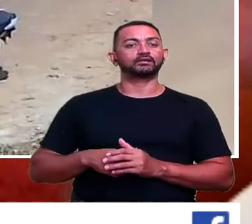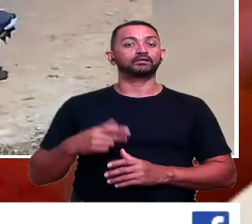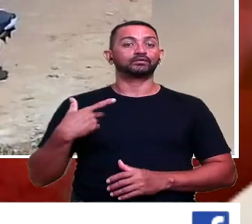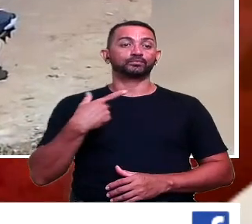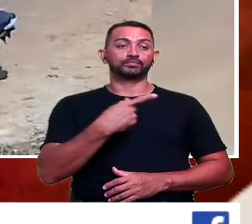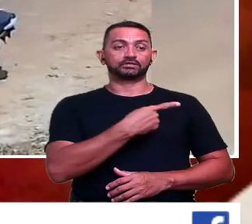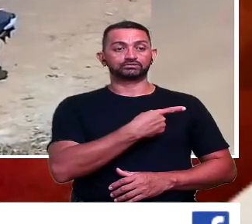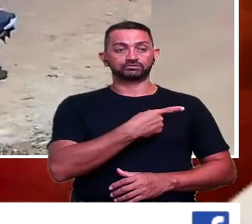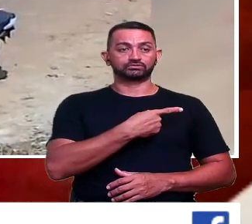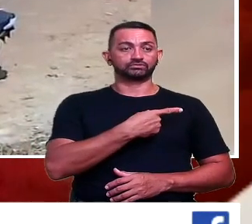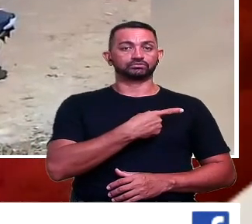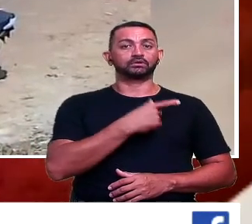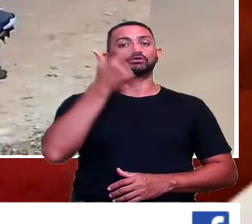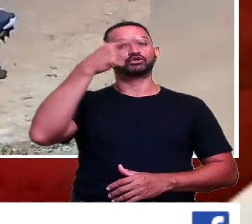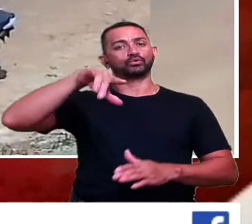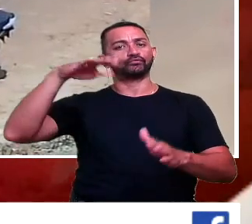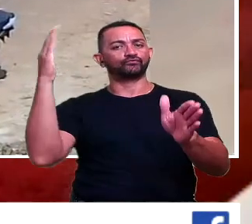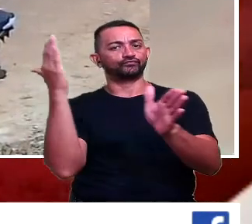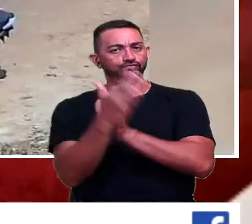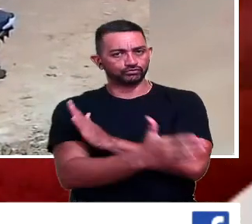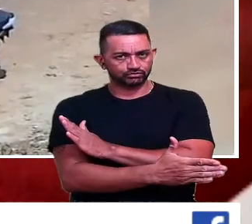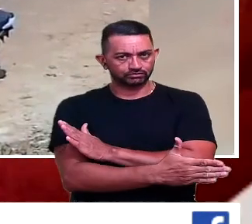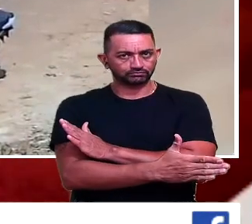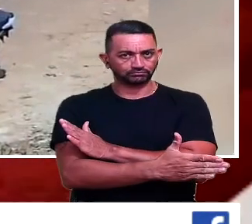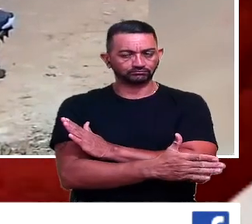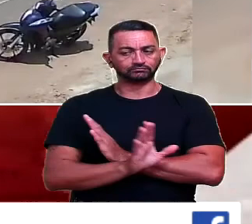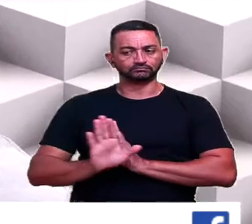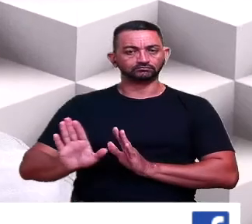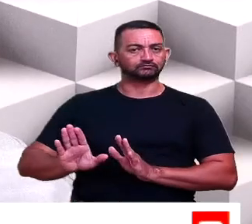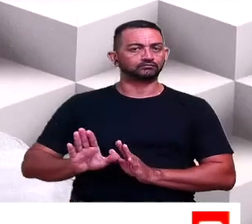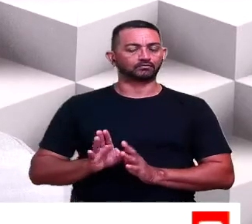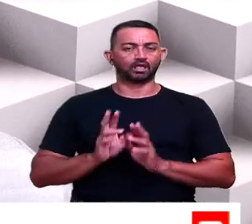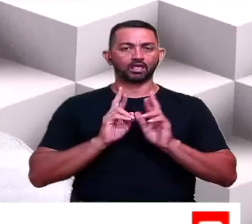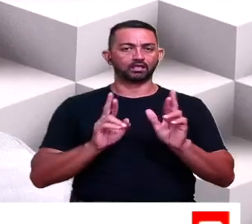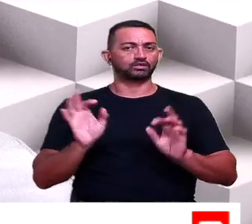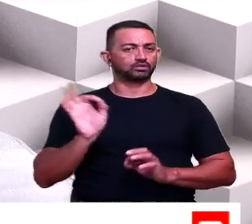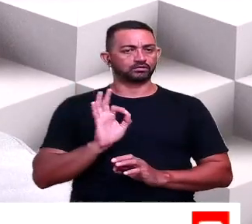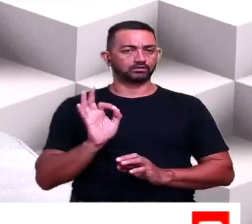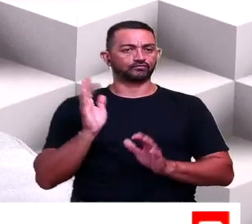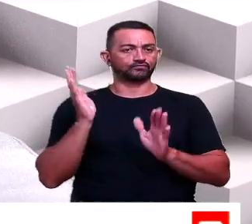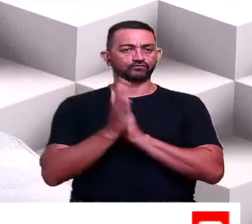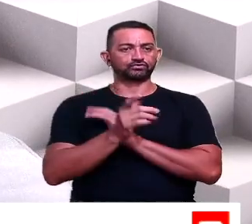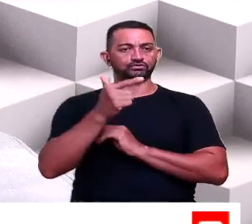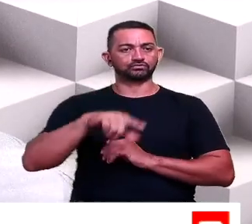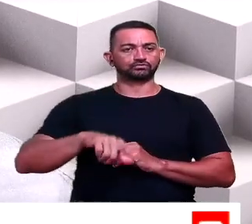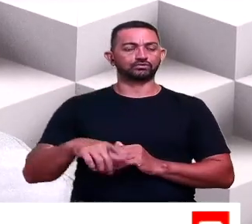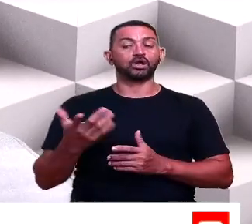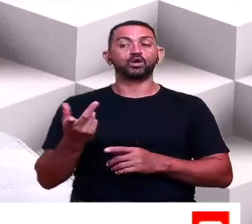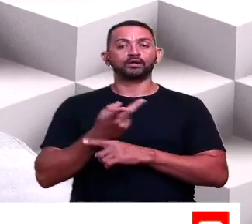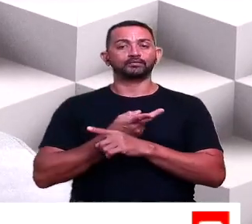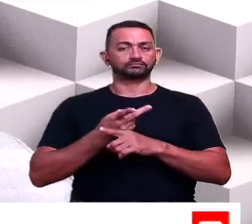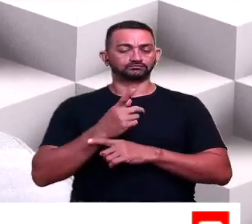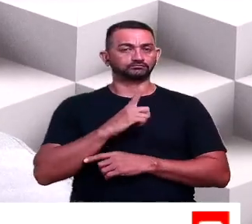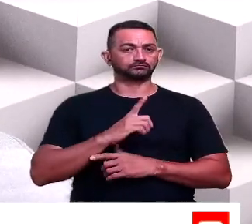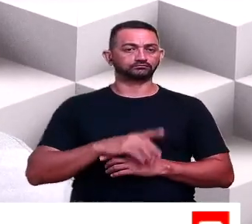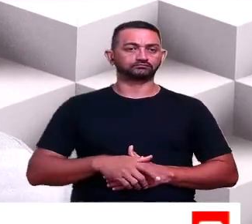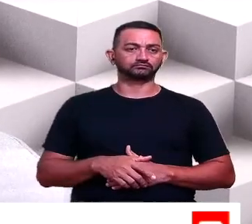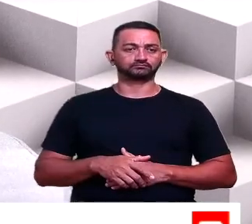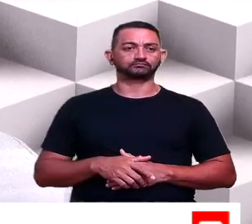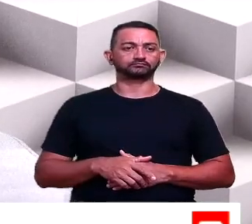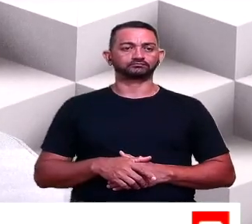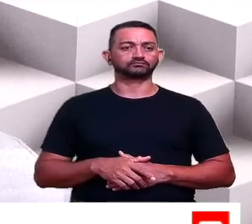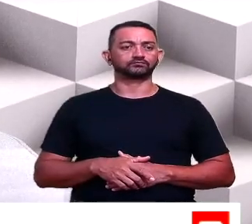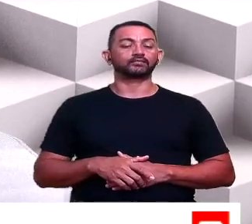aconteceu que ele deixou o pastor e fugiu novamente ele só deixou o pastor lá e nada foi resolvido ele fugiu novamente Até agora está sendo